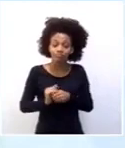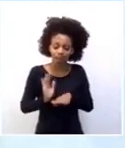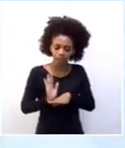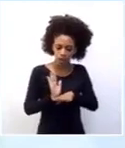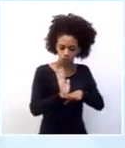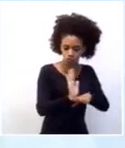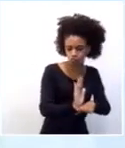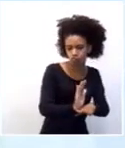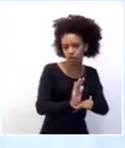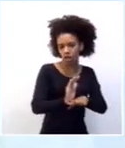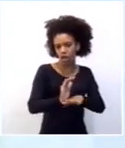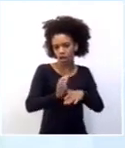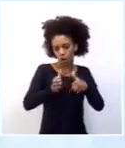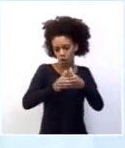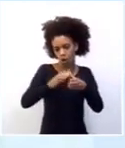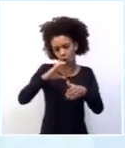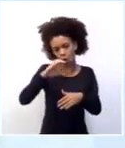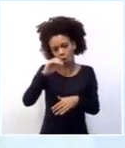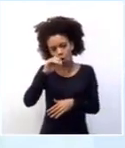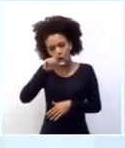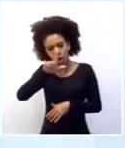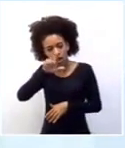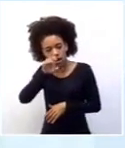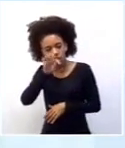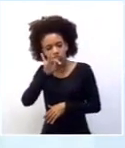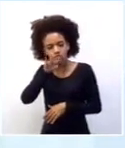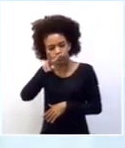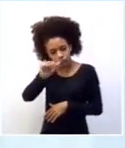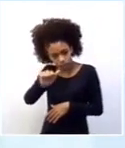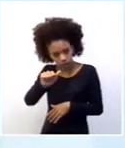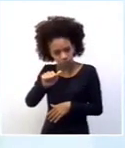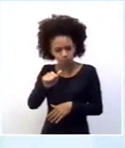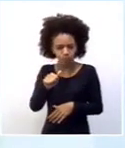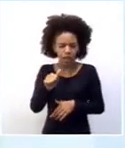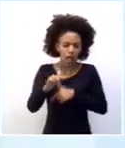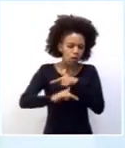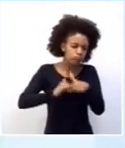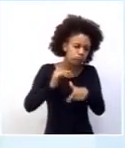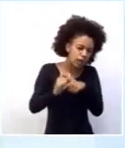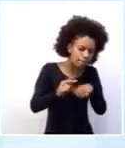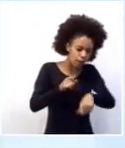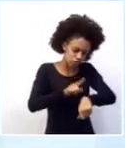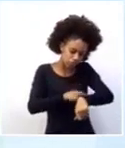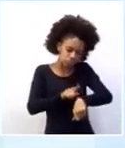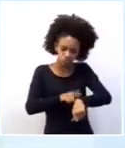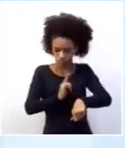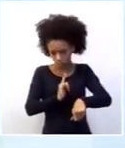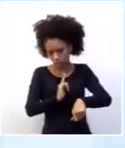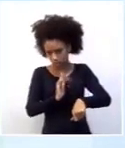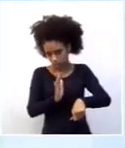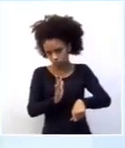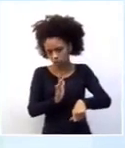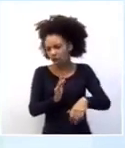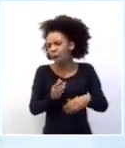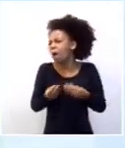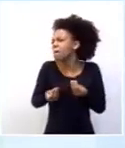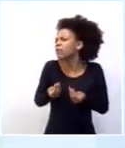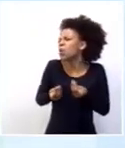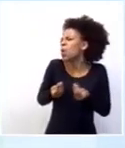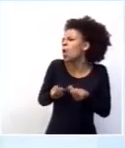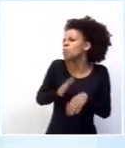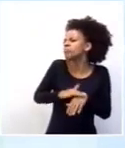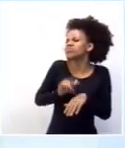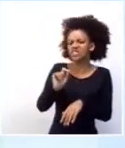A servidão coletiva ela é uma forma de trabalho temporário nas obras de engenharia e construção civil. Mas o que significa